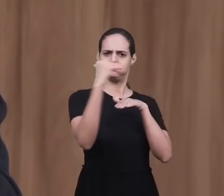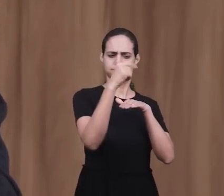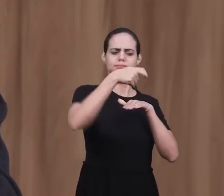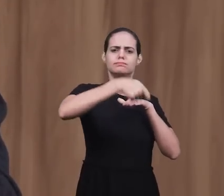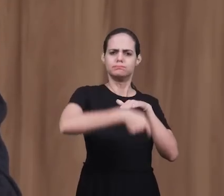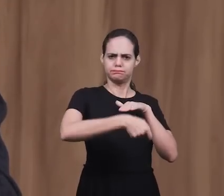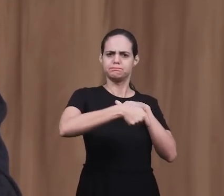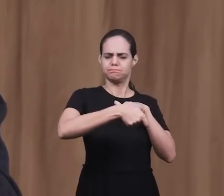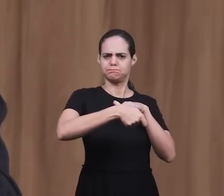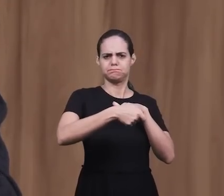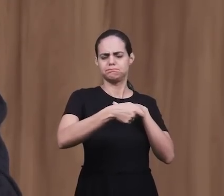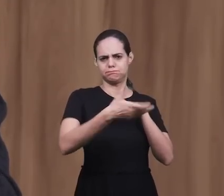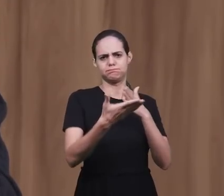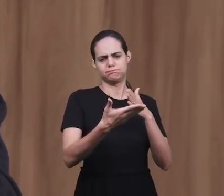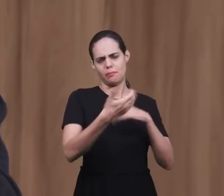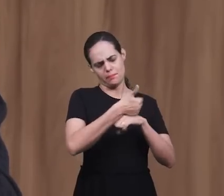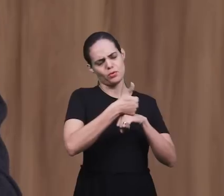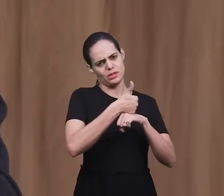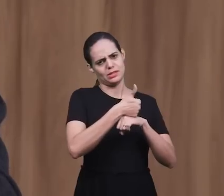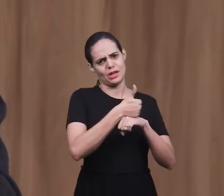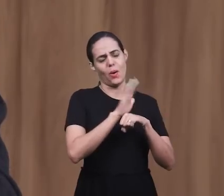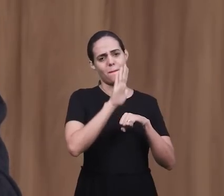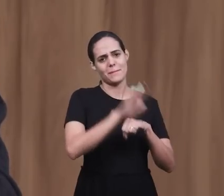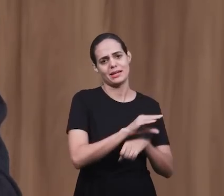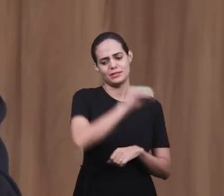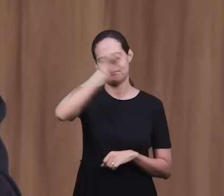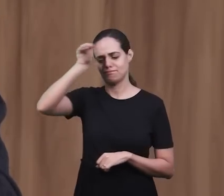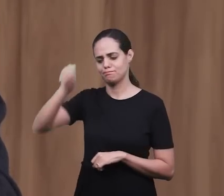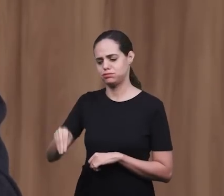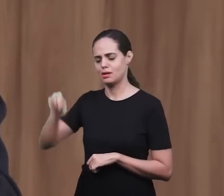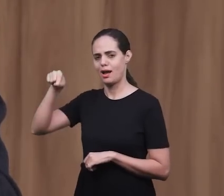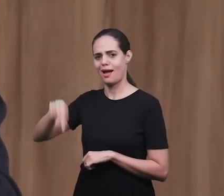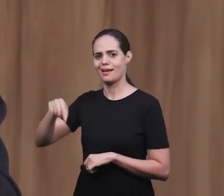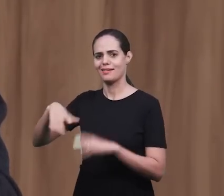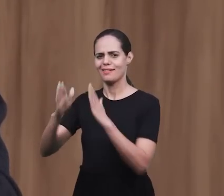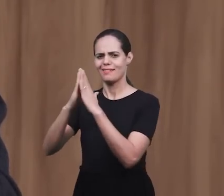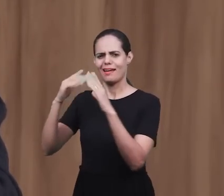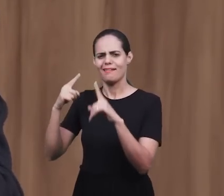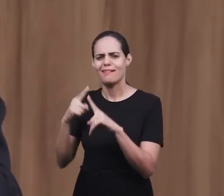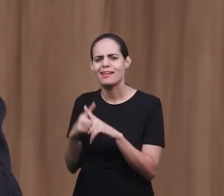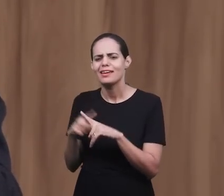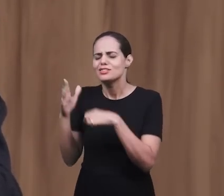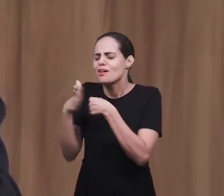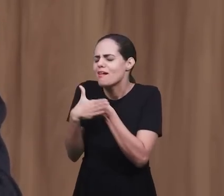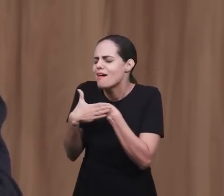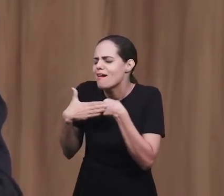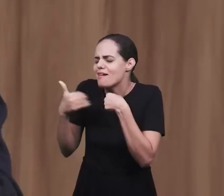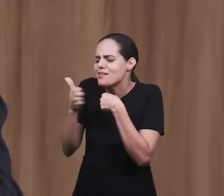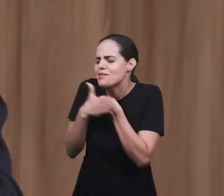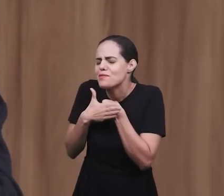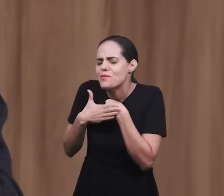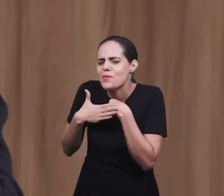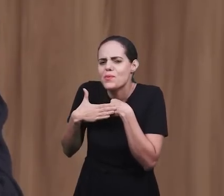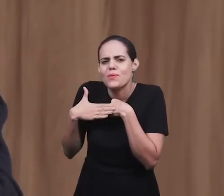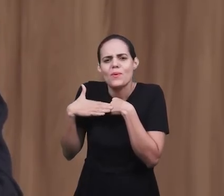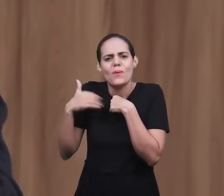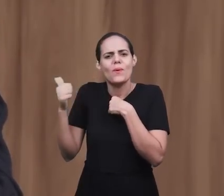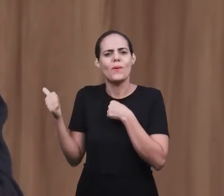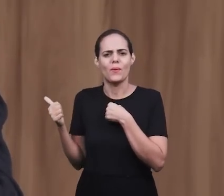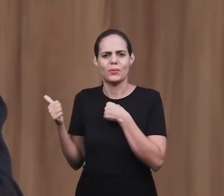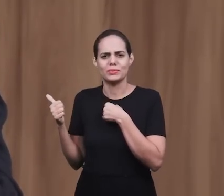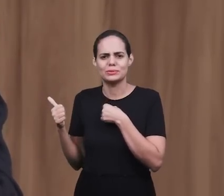irmãos e um companheiro extremamente visitador. Olha, ele é tão visitador que eu me lembro que no tempo